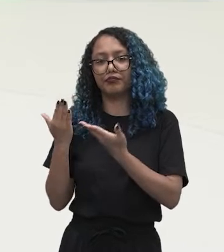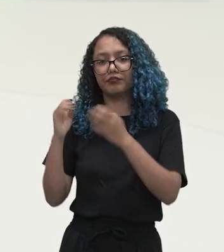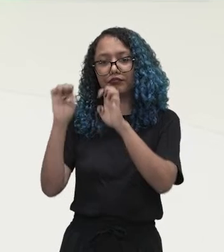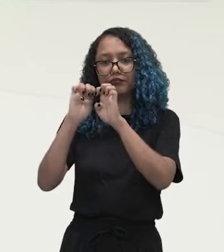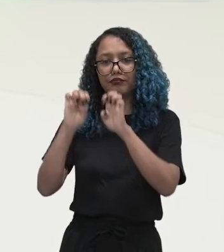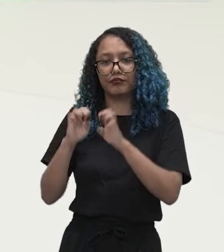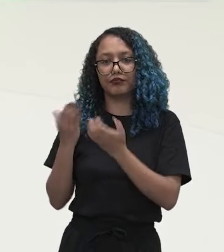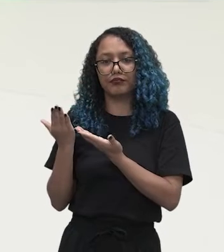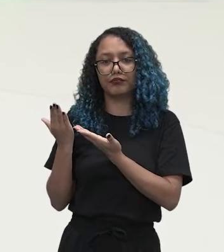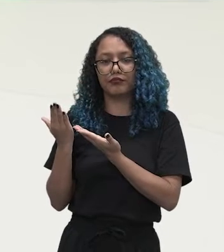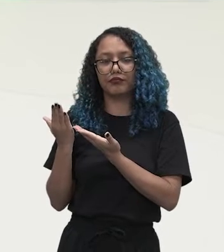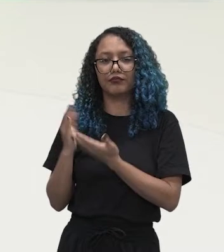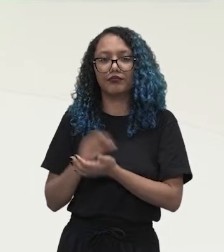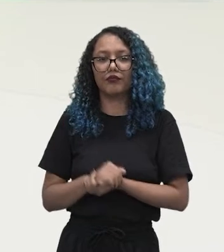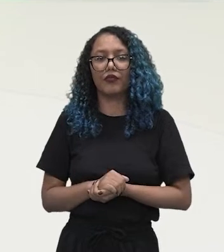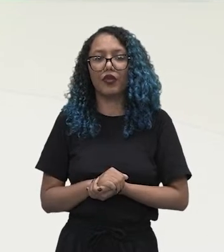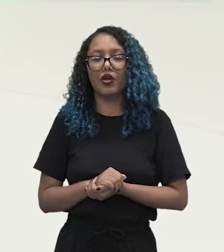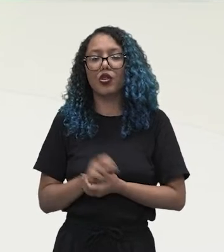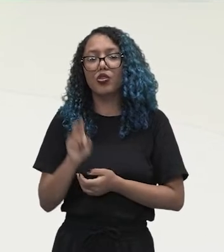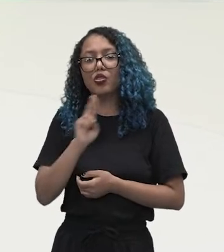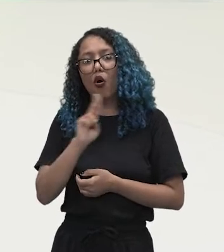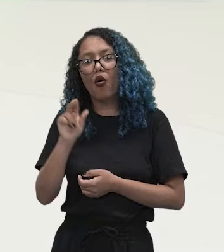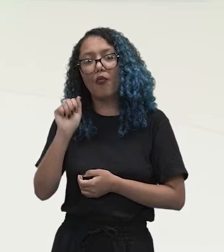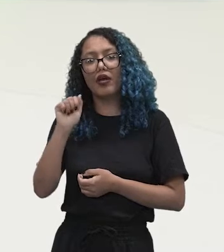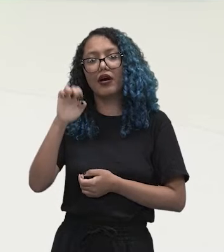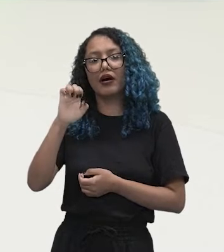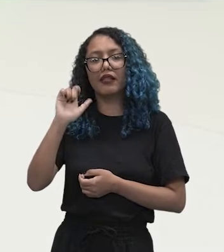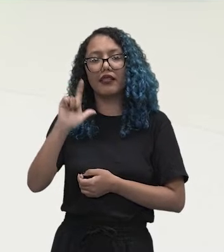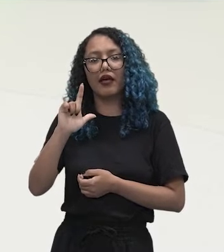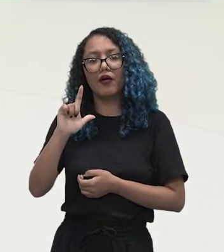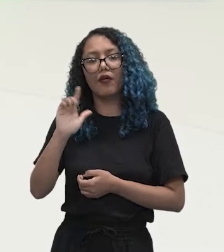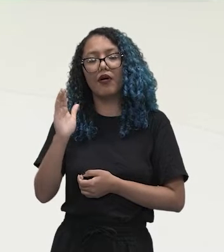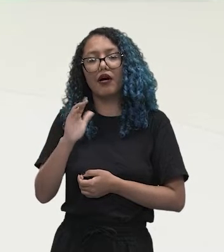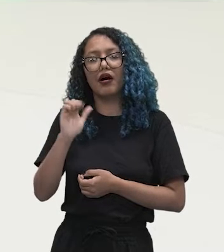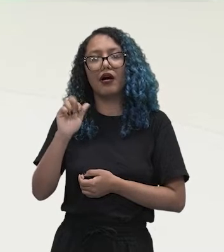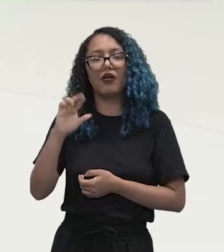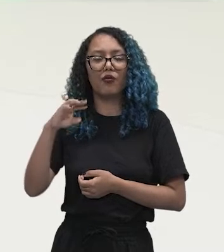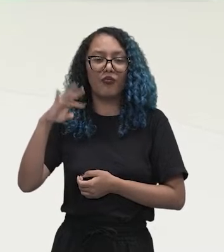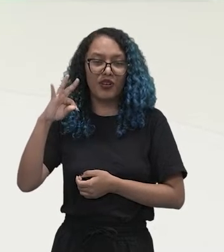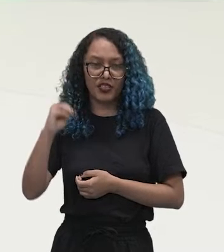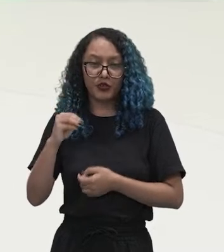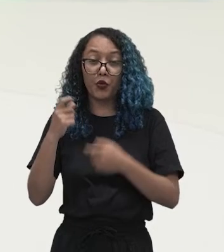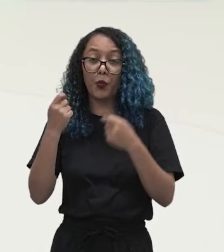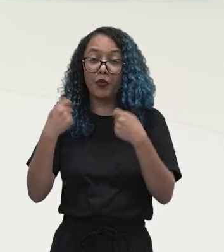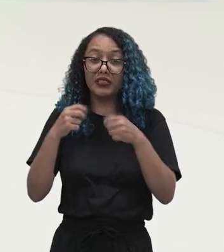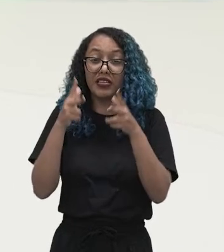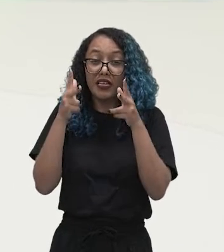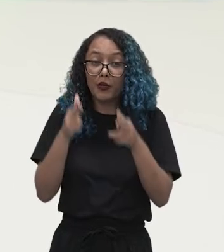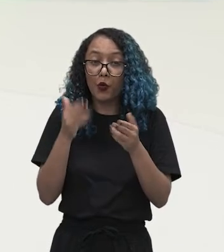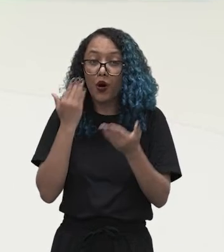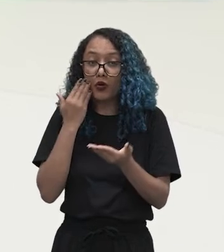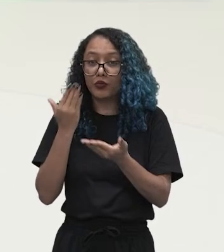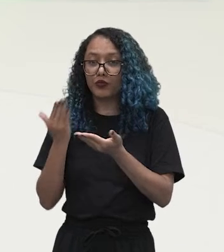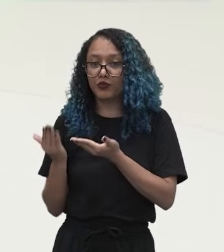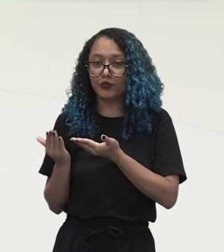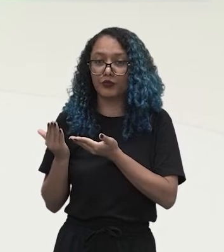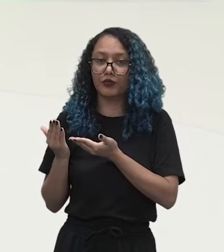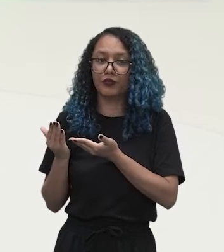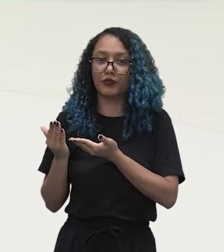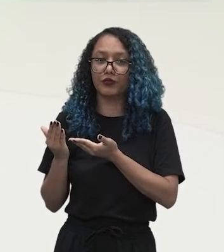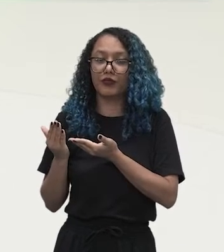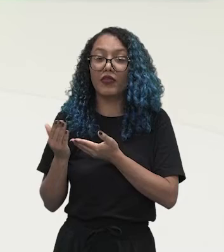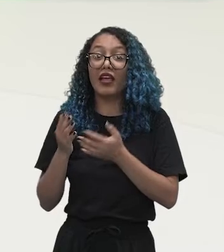aqui, ele é chamado de anel aromático, ele é ou anel benzênico. Tem que ser desse jeitinho que está aqui. 6